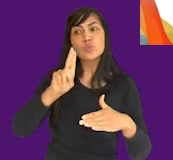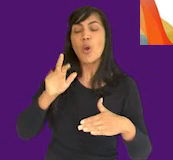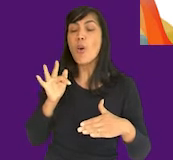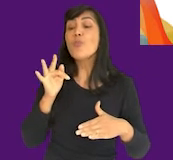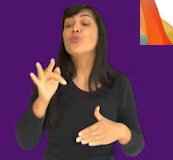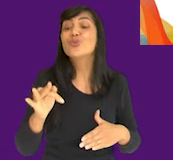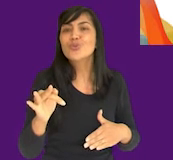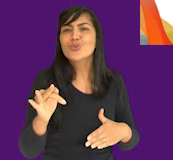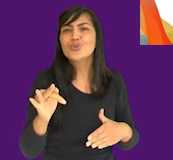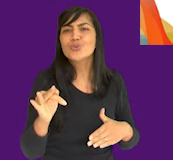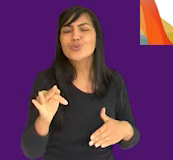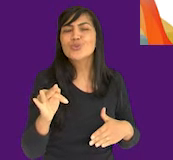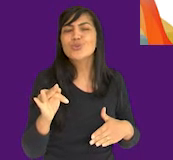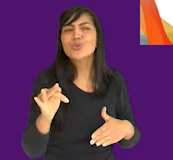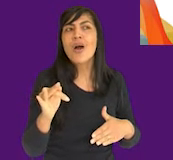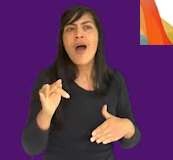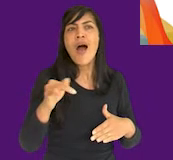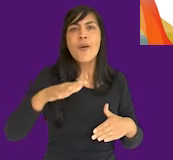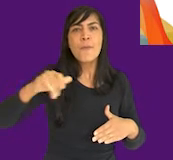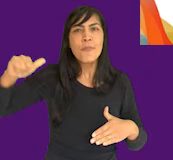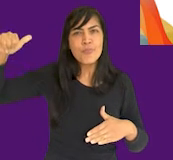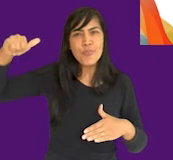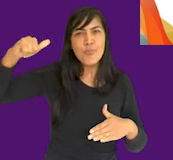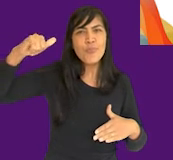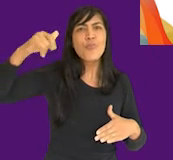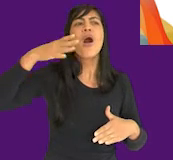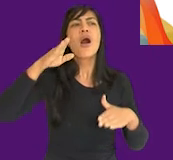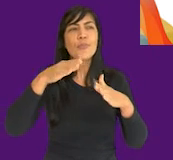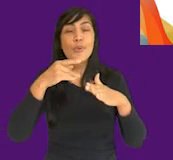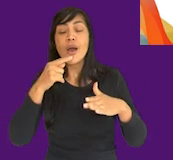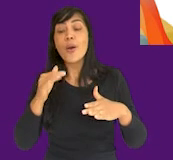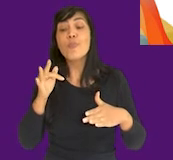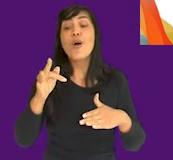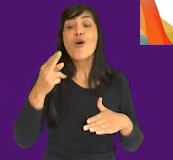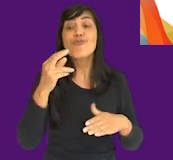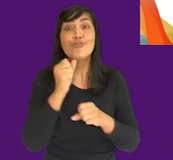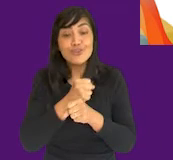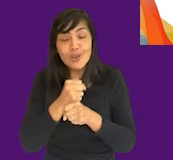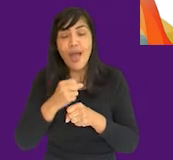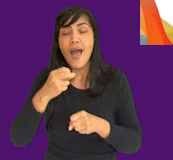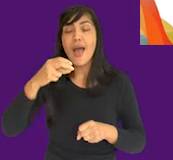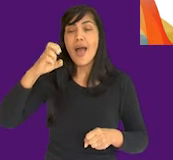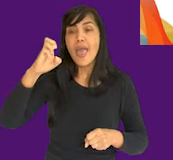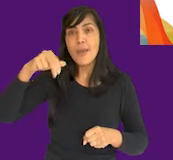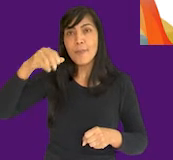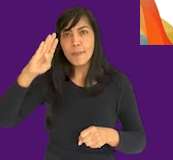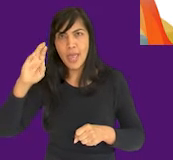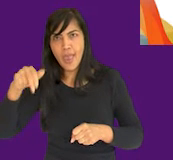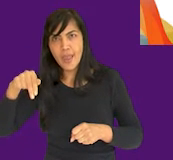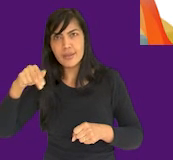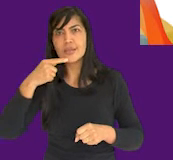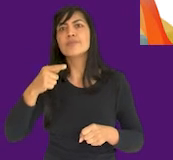para poder saber qualquer o futuro nas suas aeronaves de os próximos 20 anos a IBM